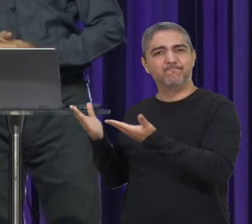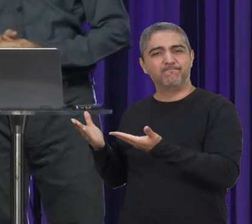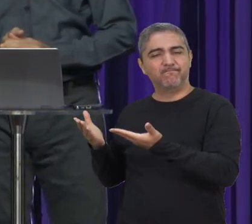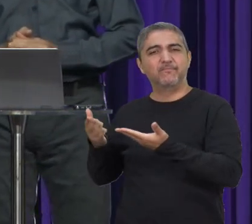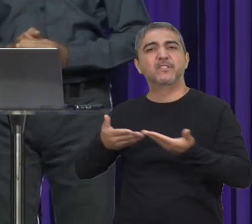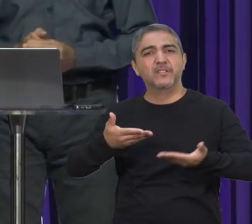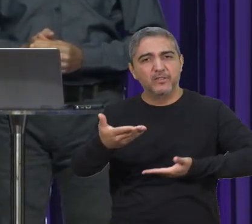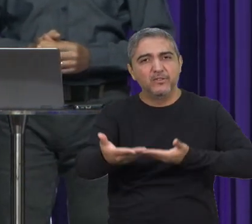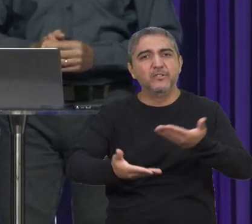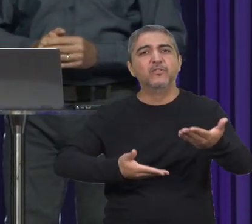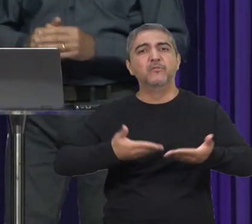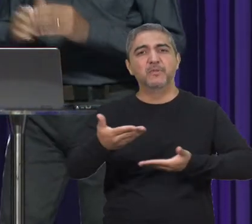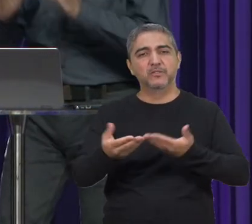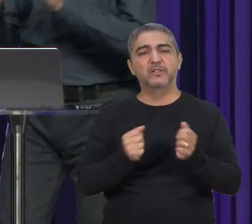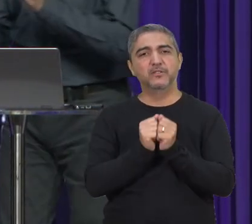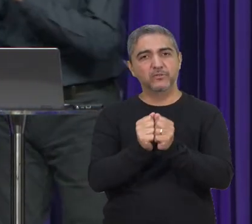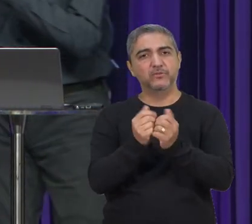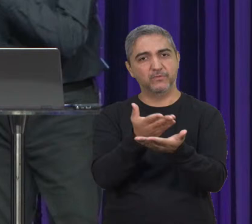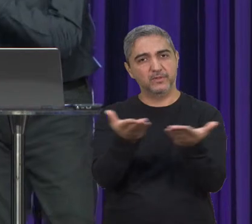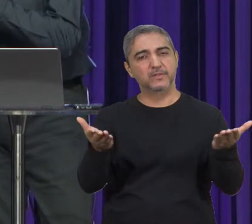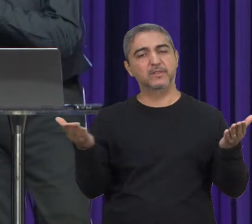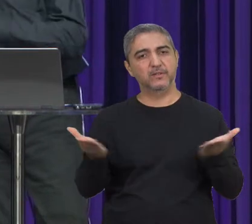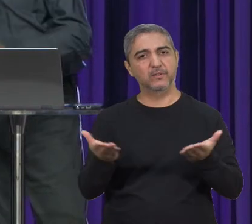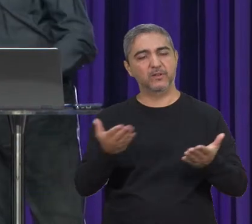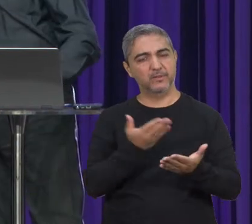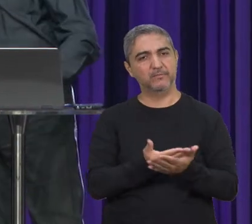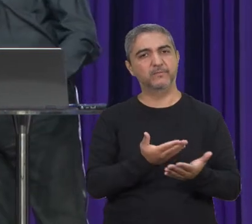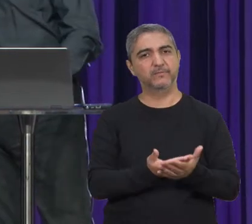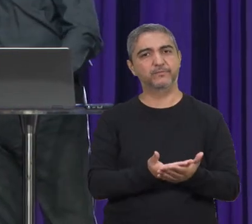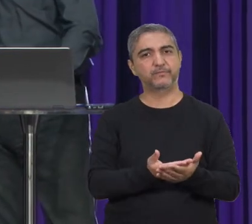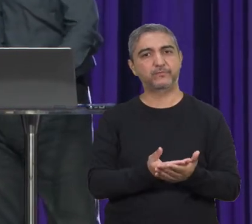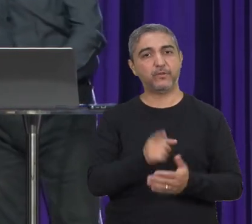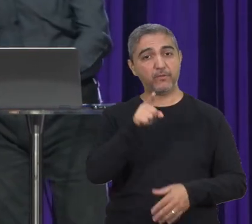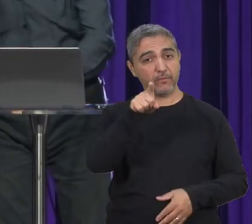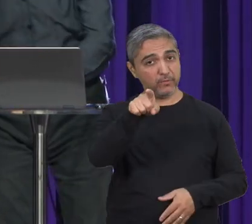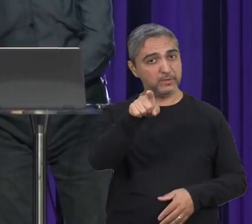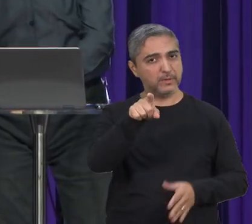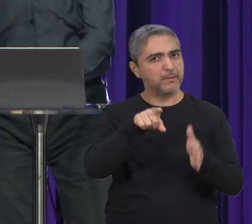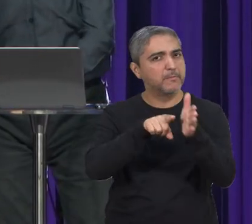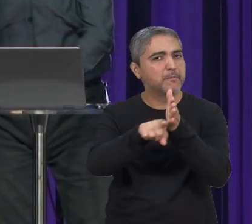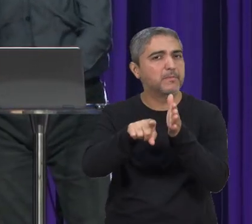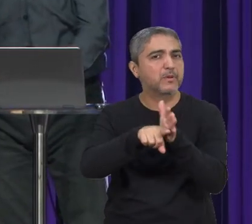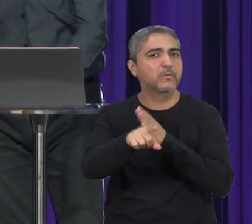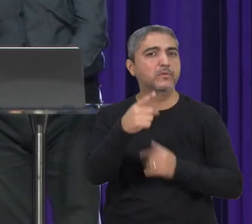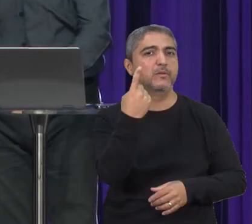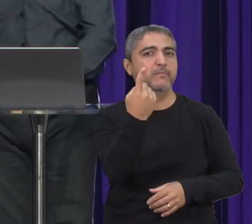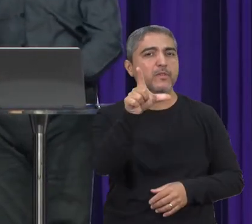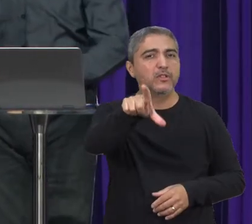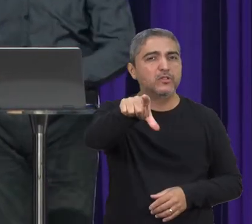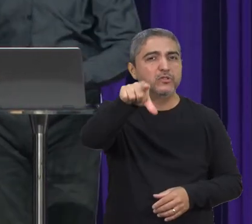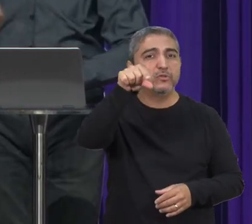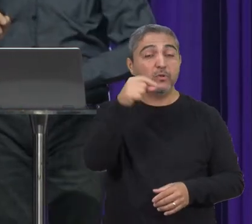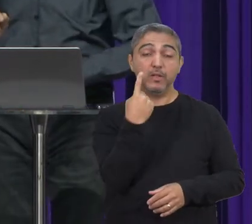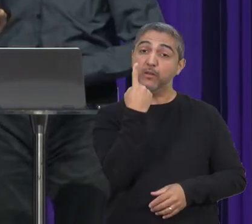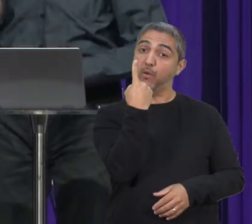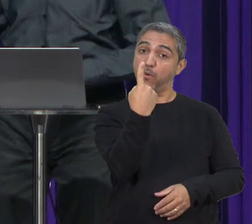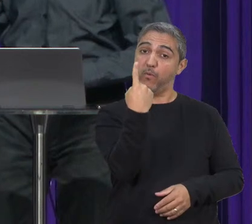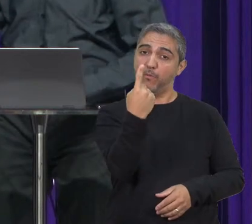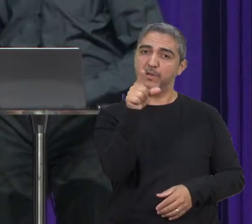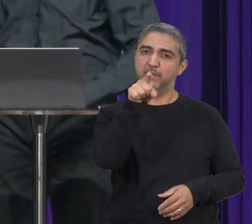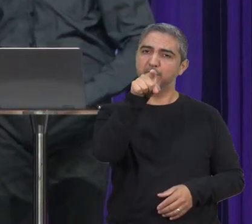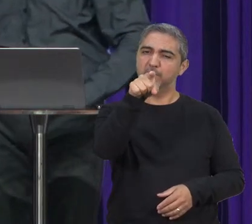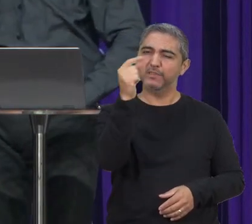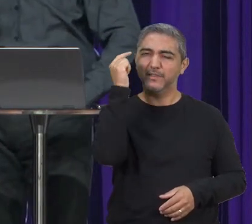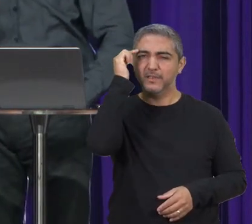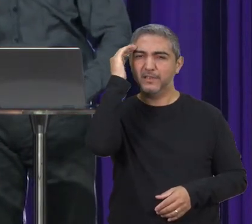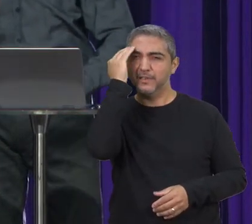com você. Tente encontrar uma delas, uma só, que diz respeito a você, que você